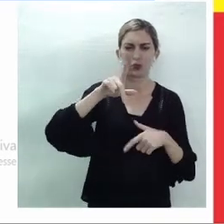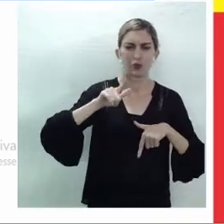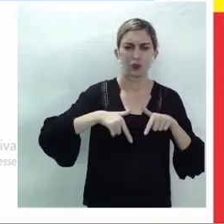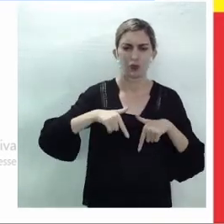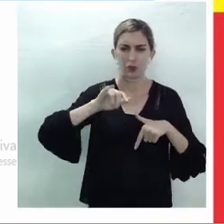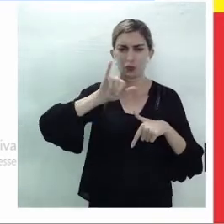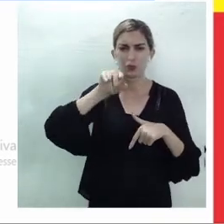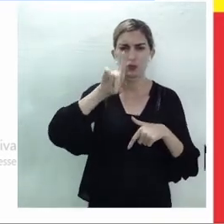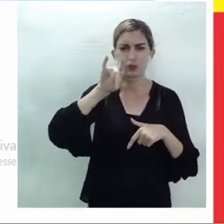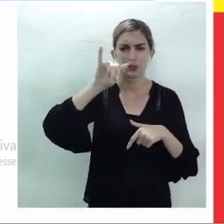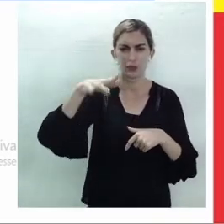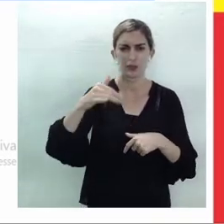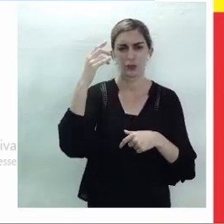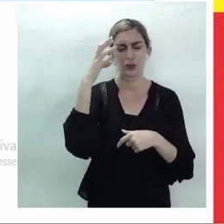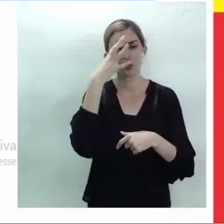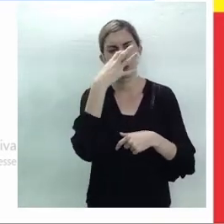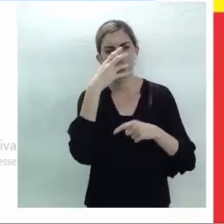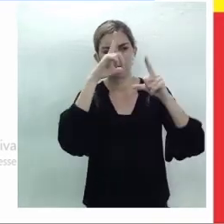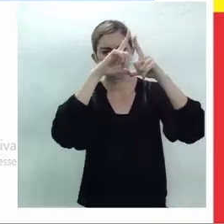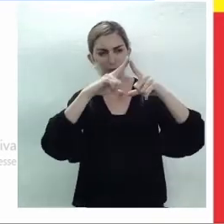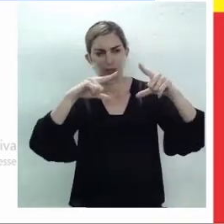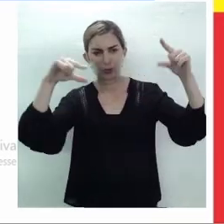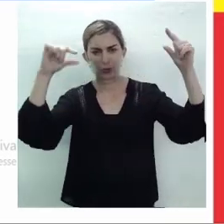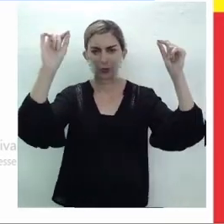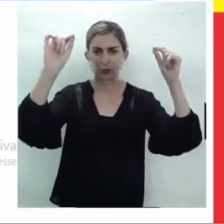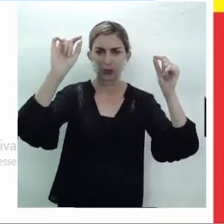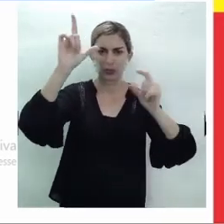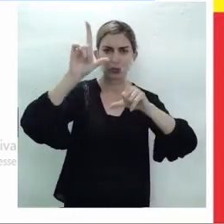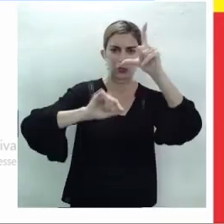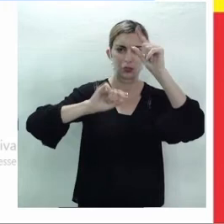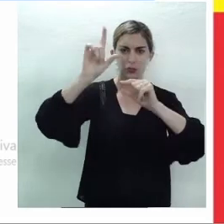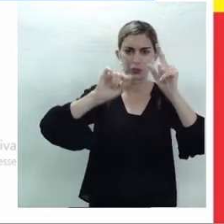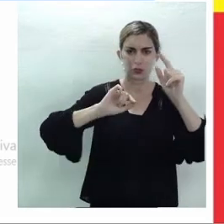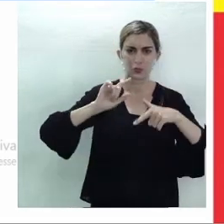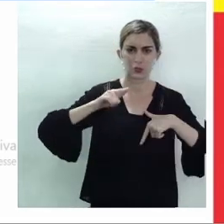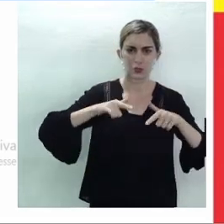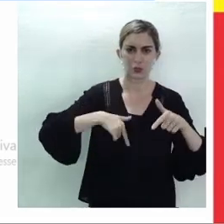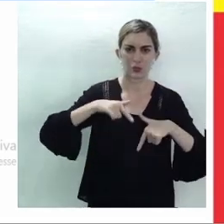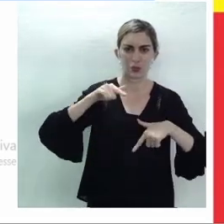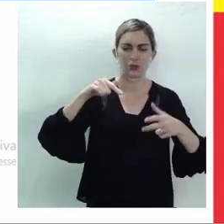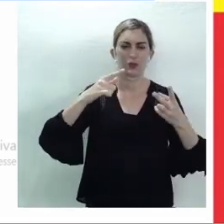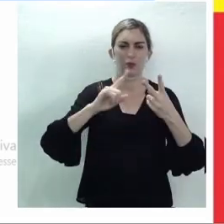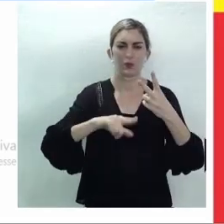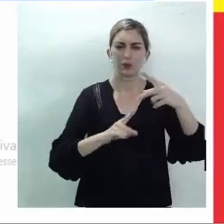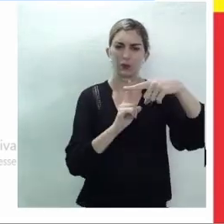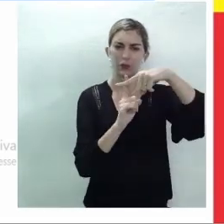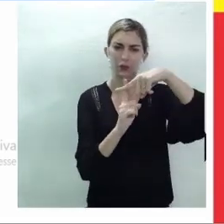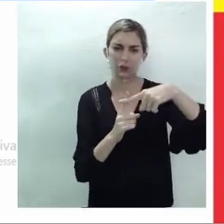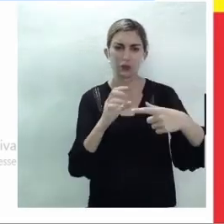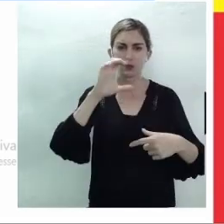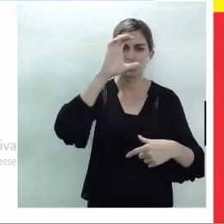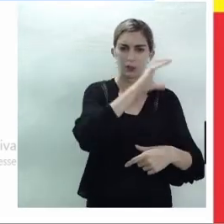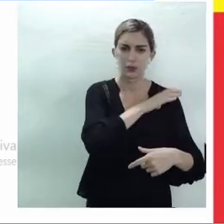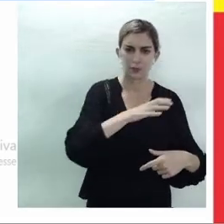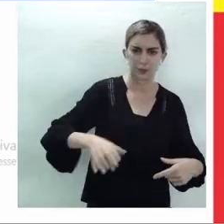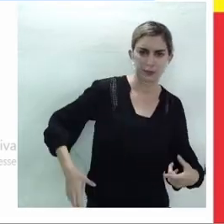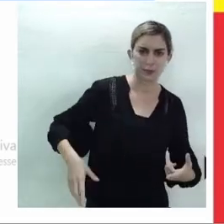observar a lua, que vai lembrar o islamismo, a estrela, o judaísmo, e a cruz, o